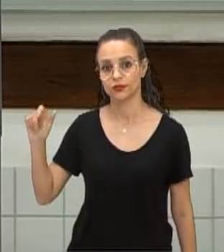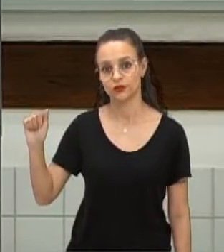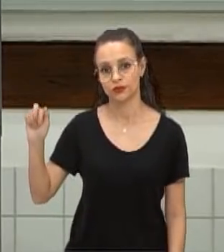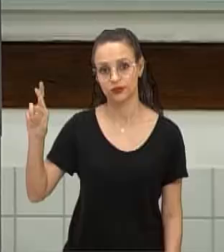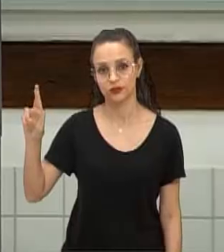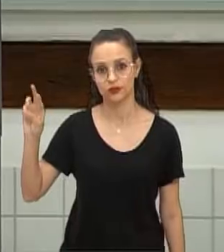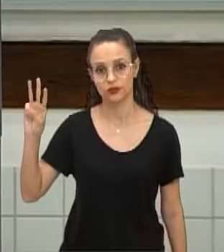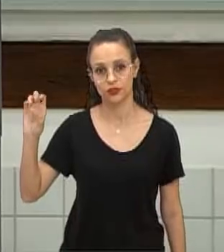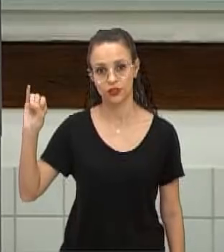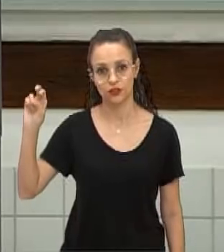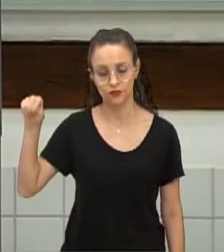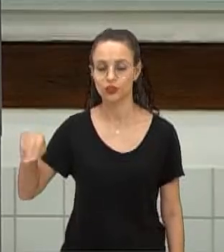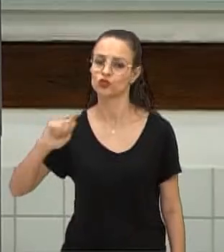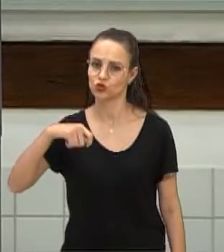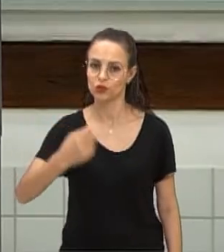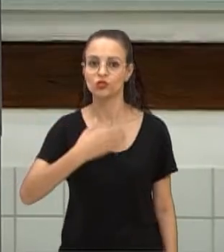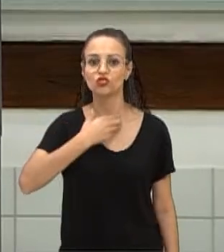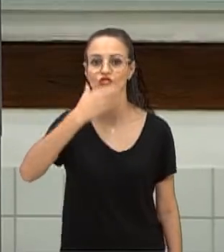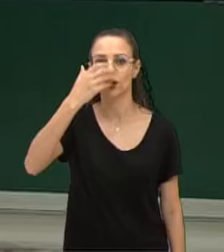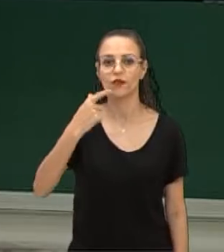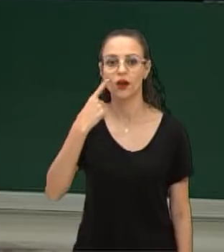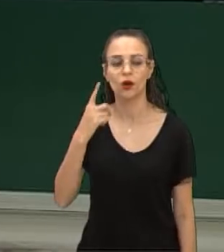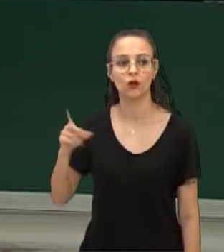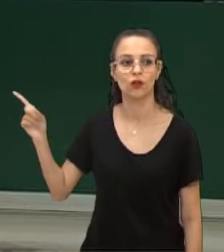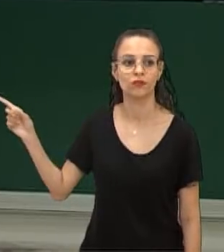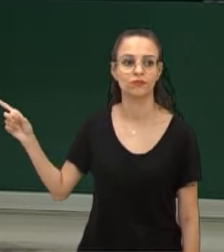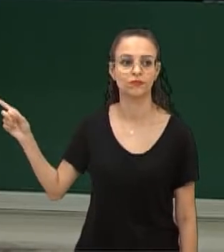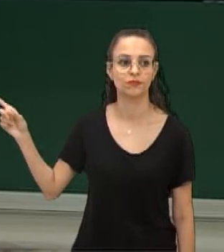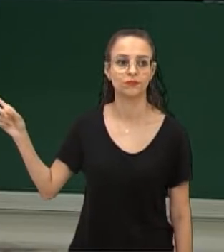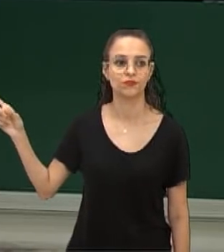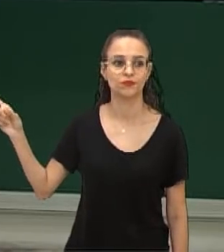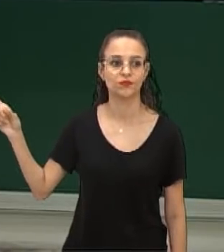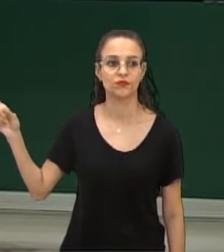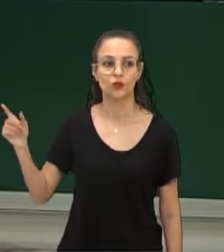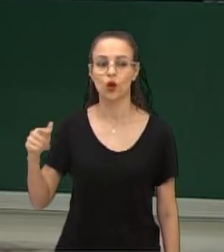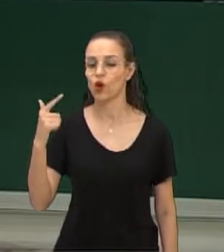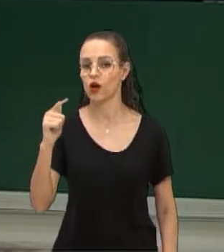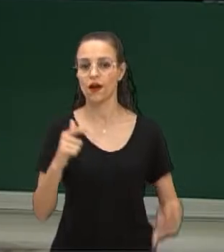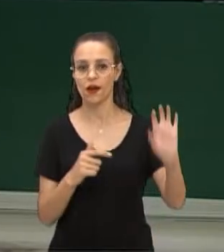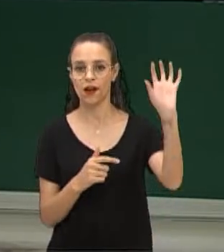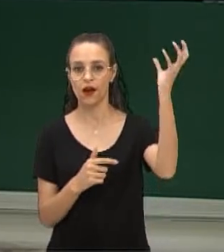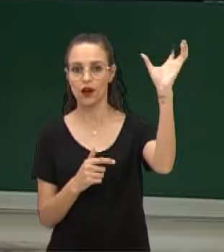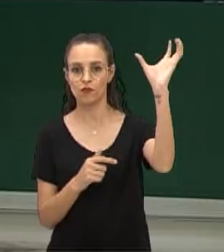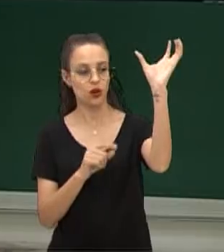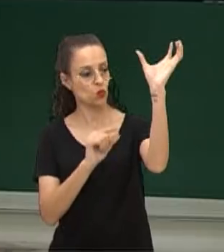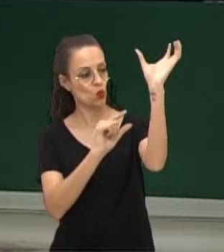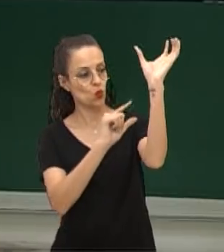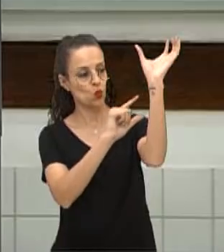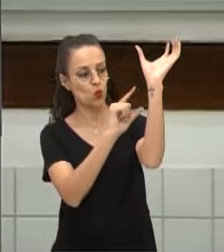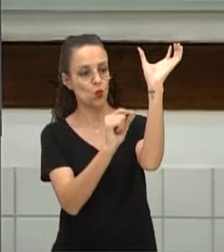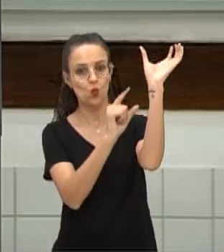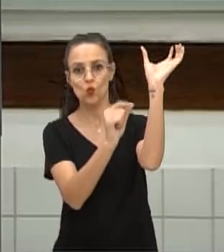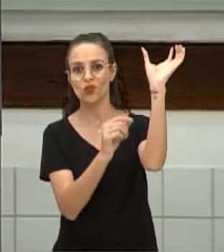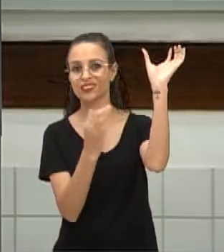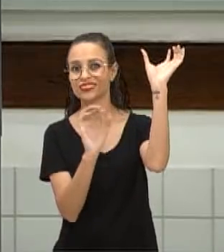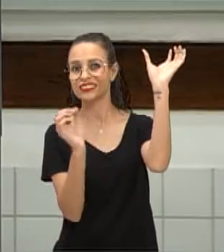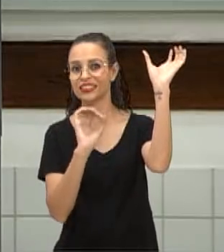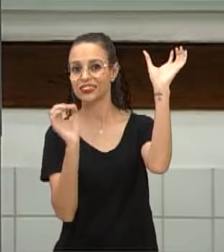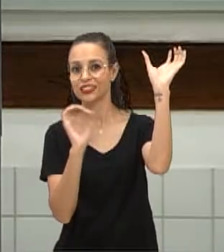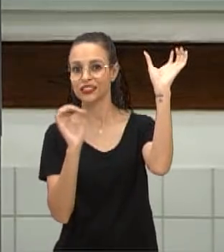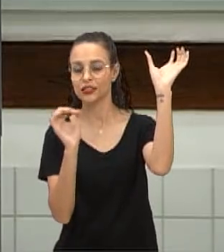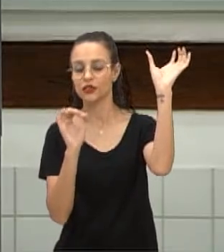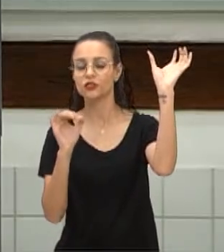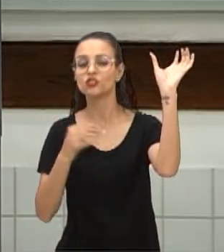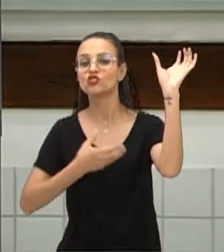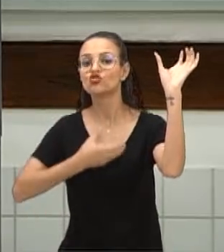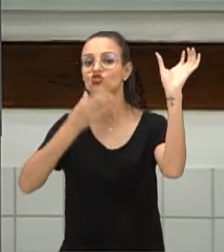seguinte, imagine esse desenho aqui, ó. Já não tinha mais folhas embaixo, então tínhamos